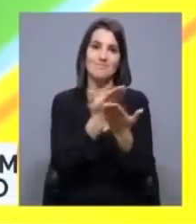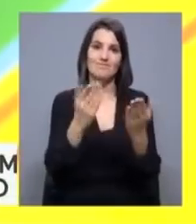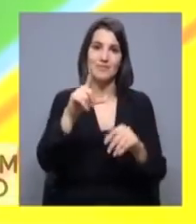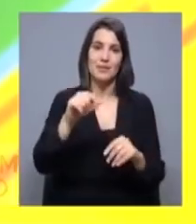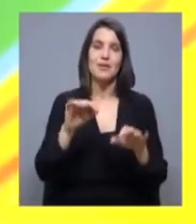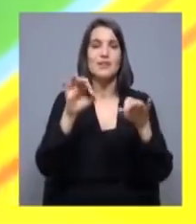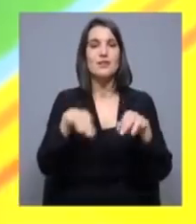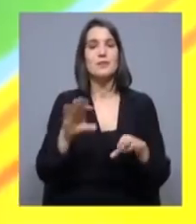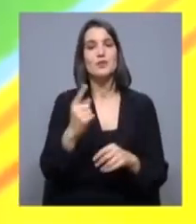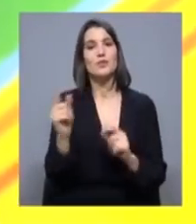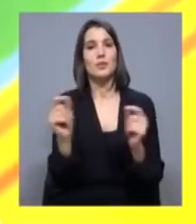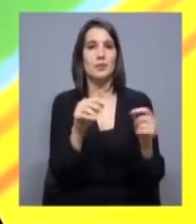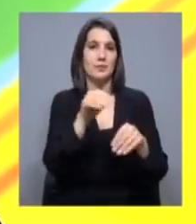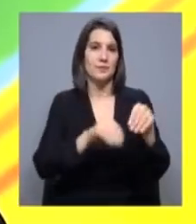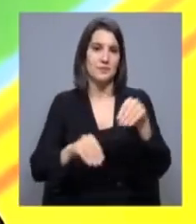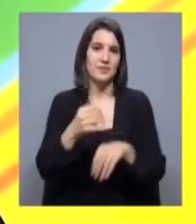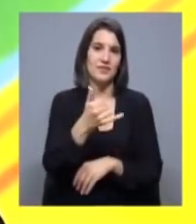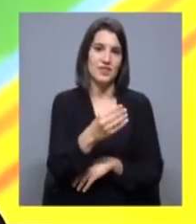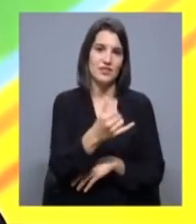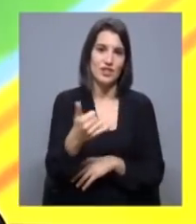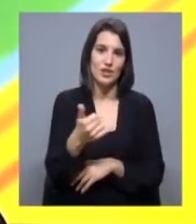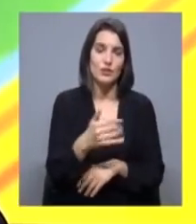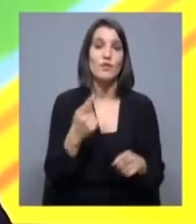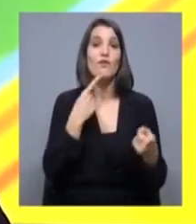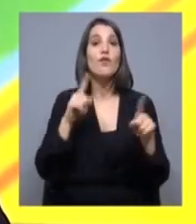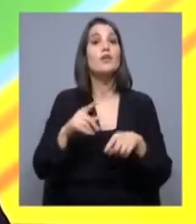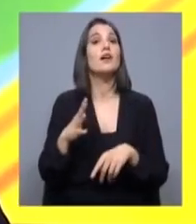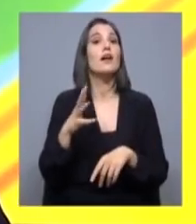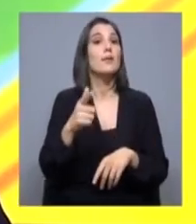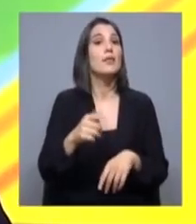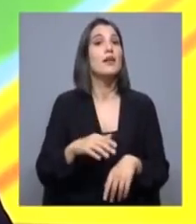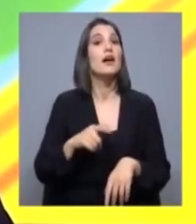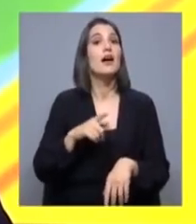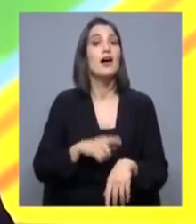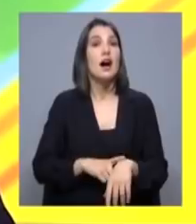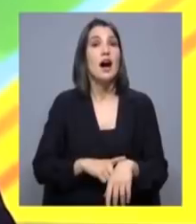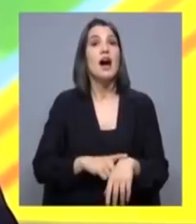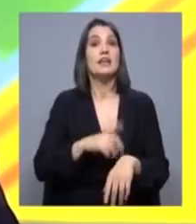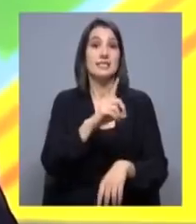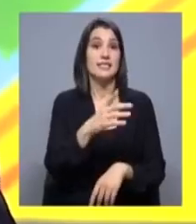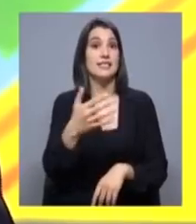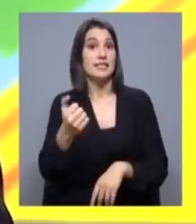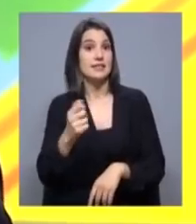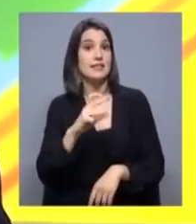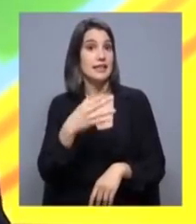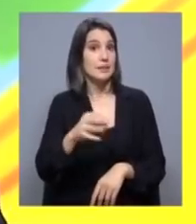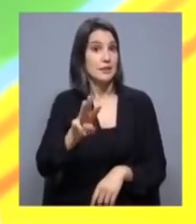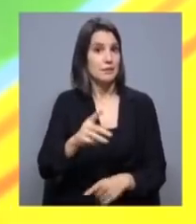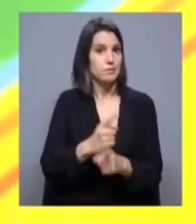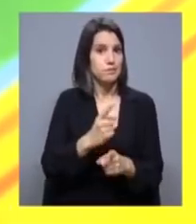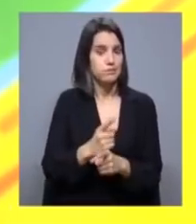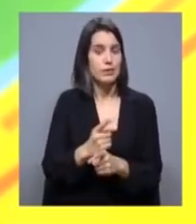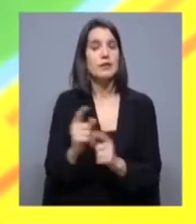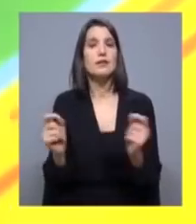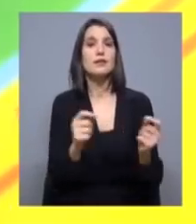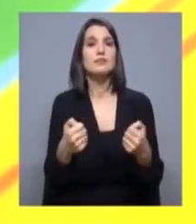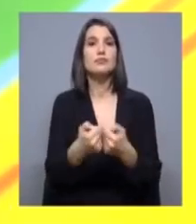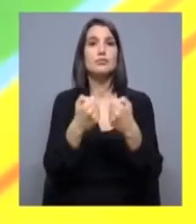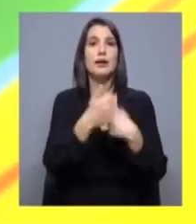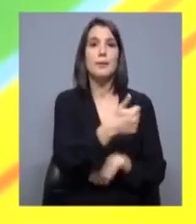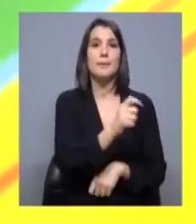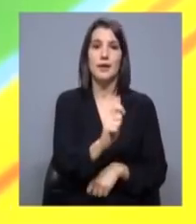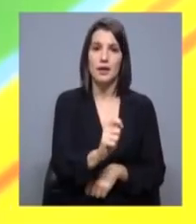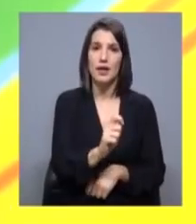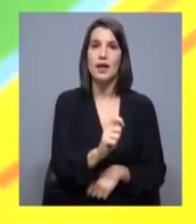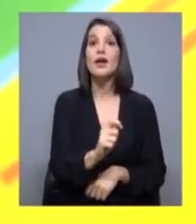termina aqui mais um debate legislativas 22 resistentes amanhã as seguinte também na RTP 3 com o frente-a-frente entre